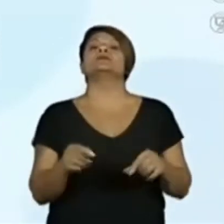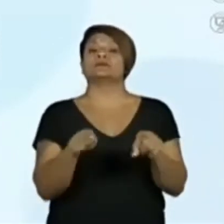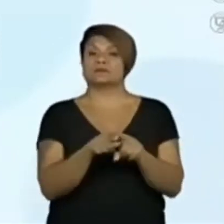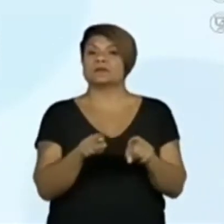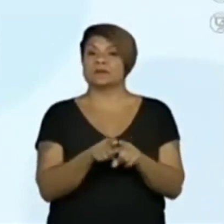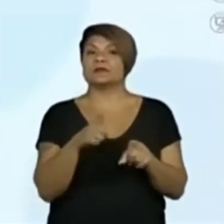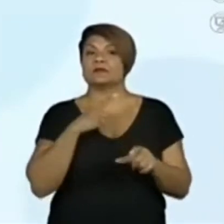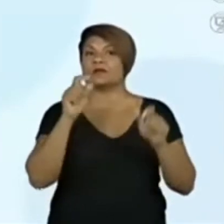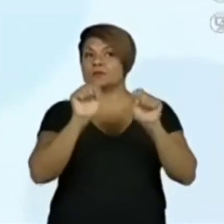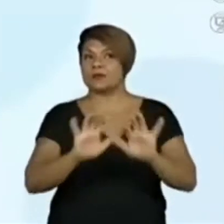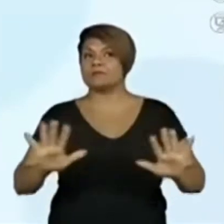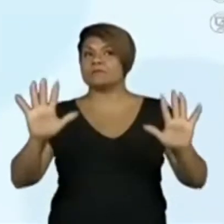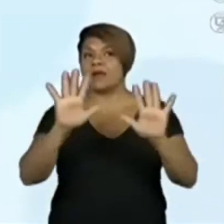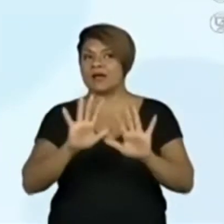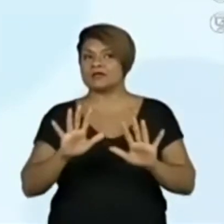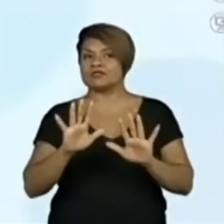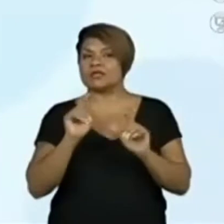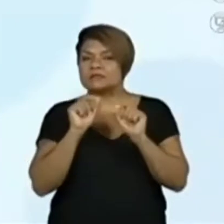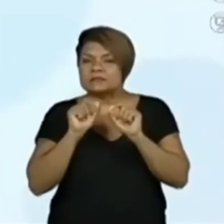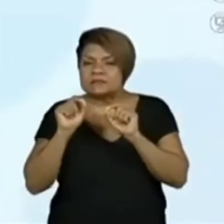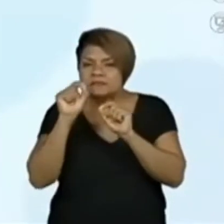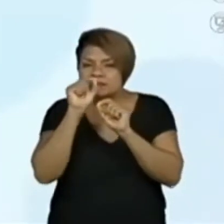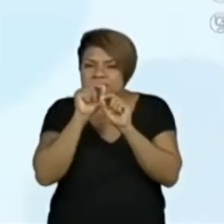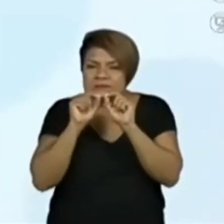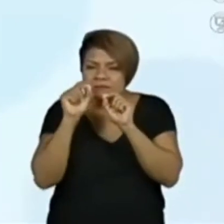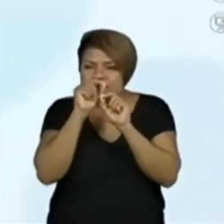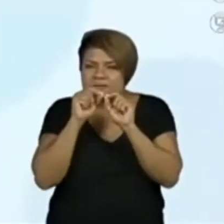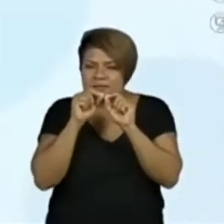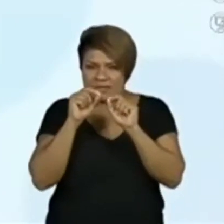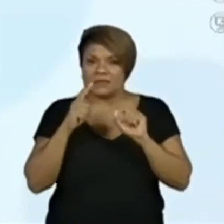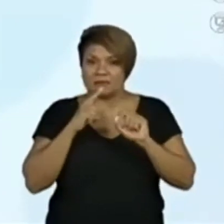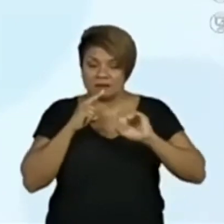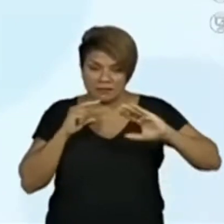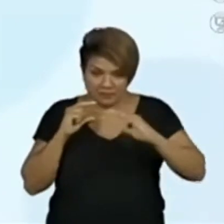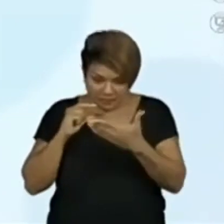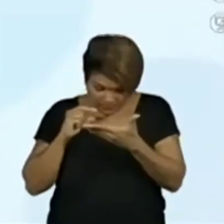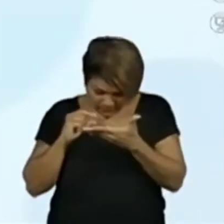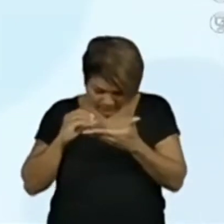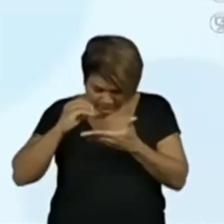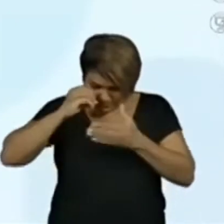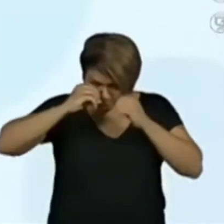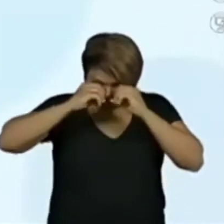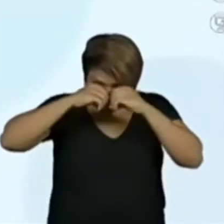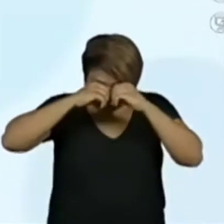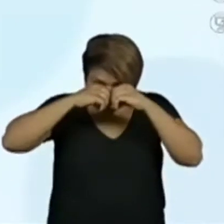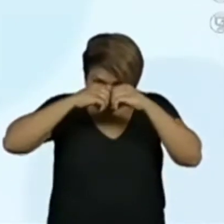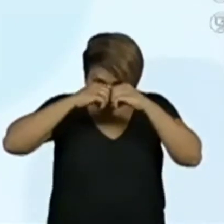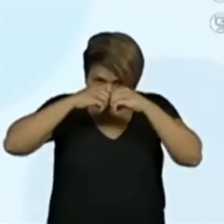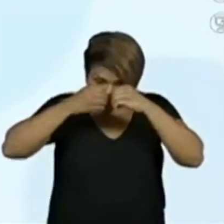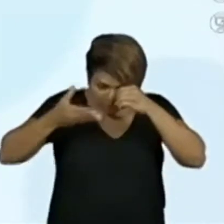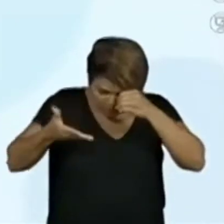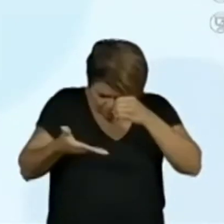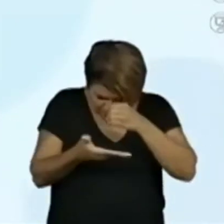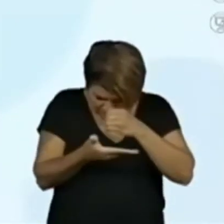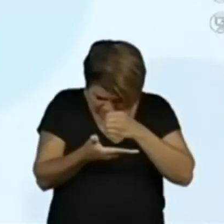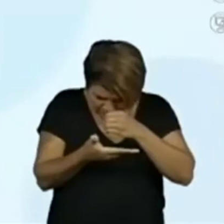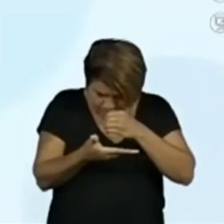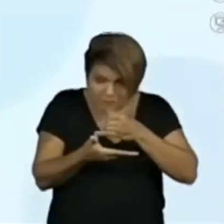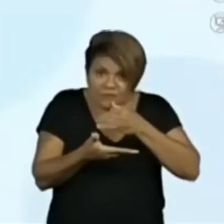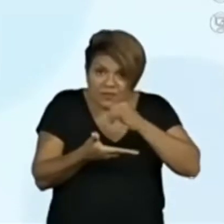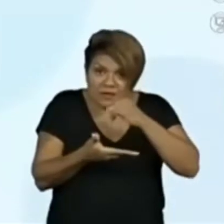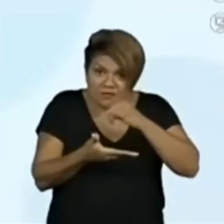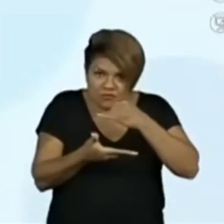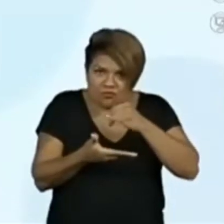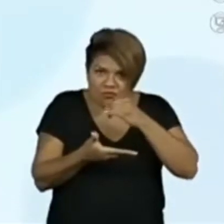uma imagem para ilustrar, em que a gente percebe uma micrografia